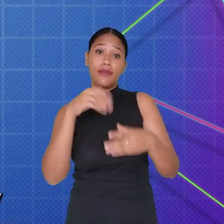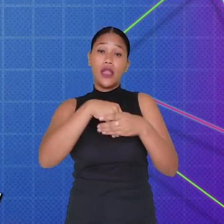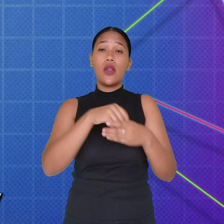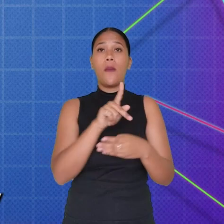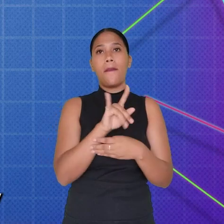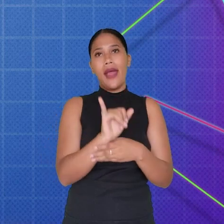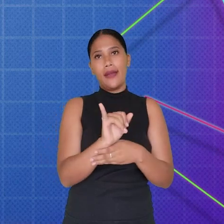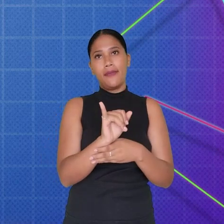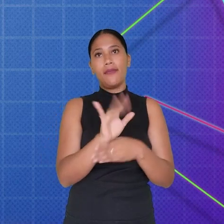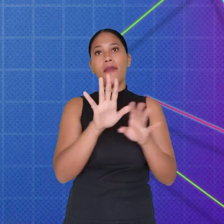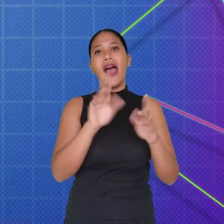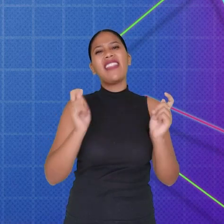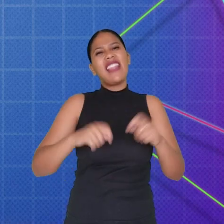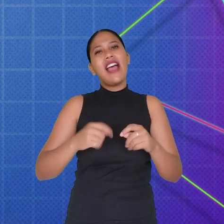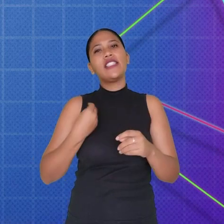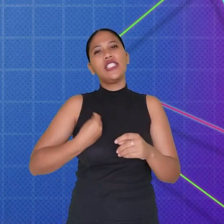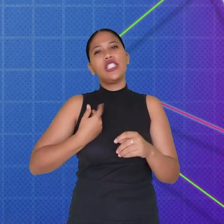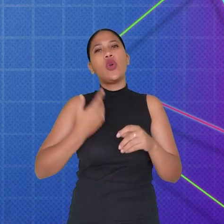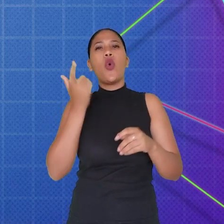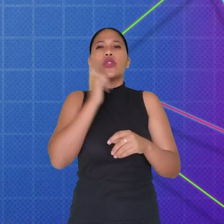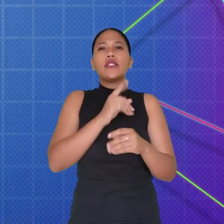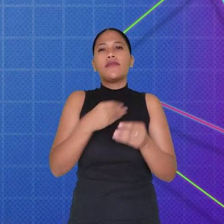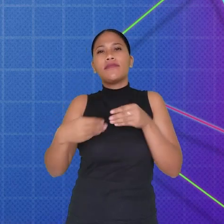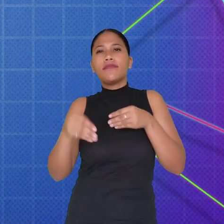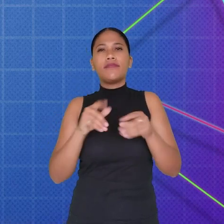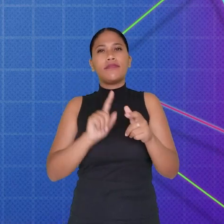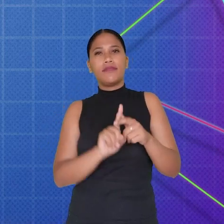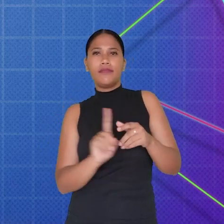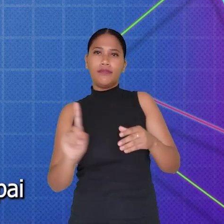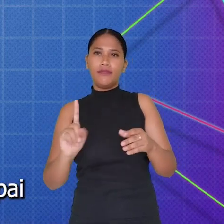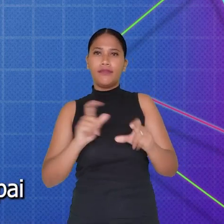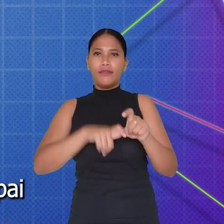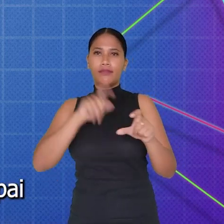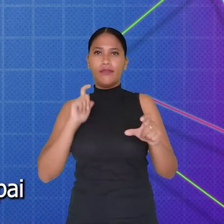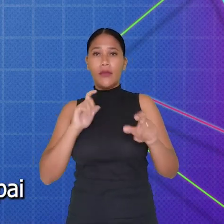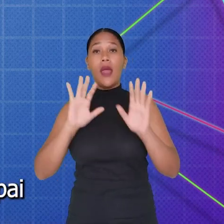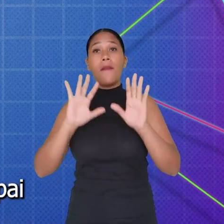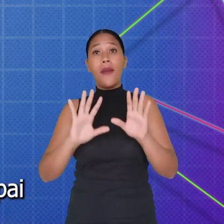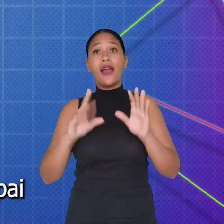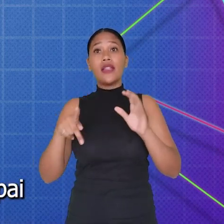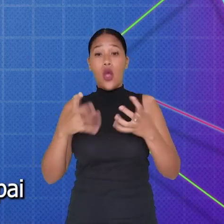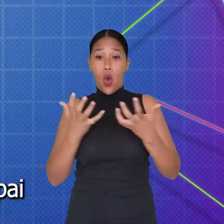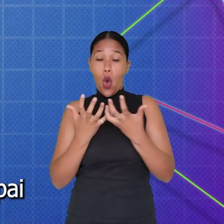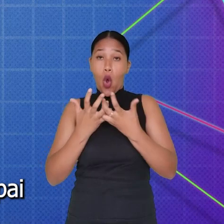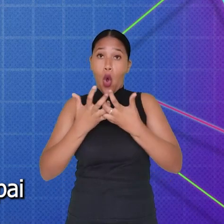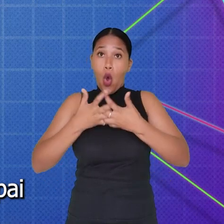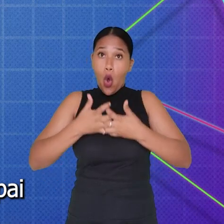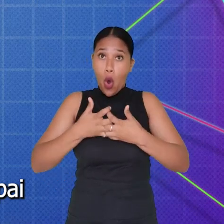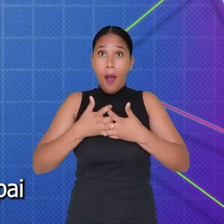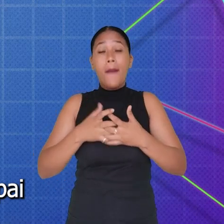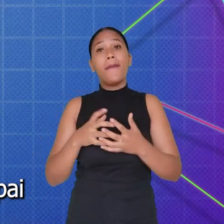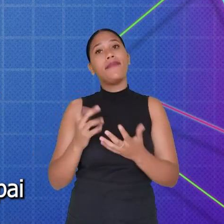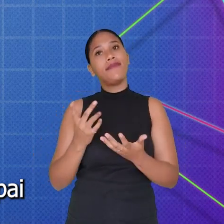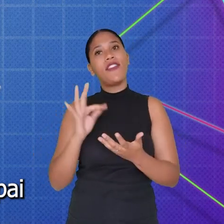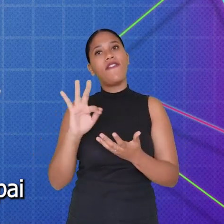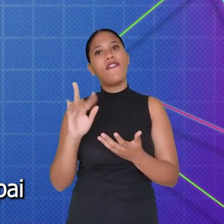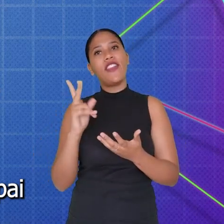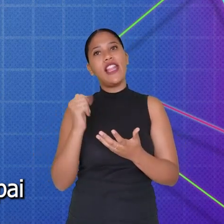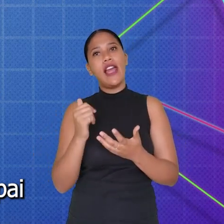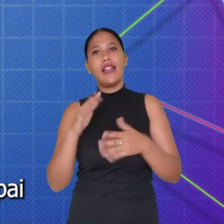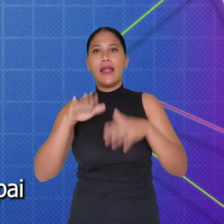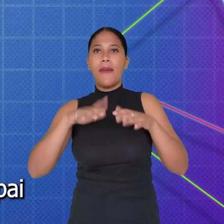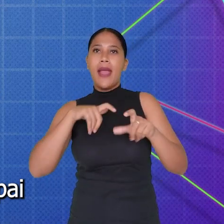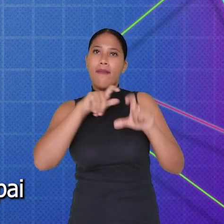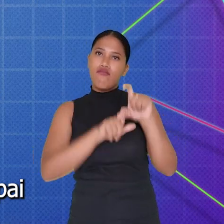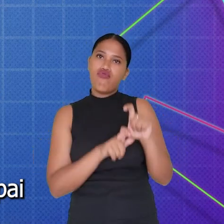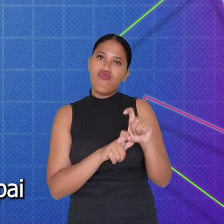da classe pai, mas pode existir independente da classe pai. Já na composição, a classe filha é completamente dependente